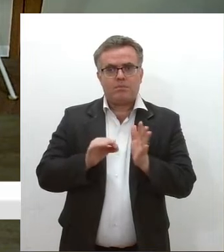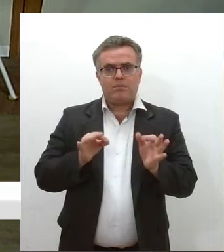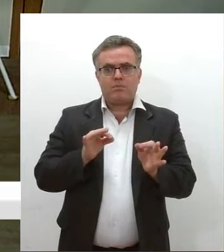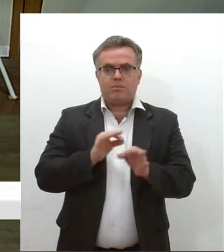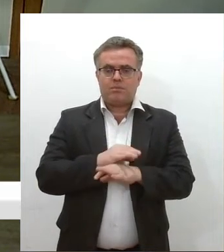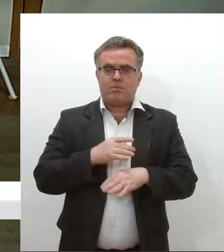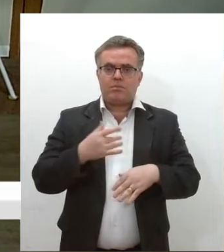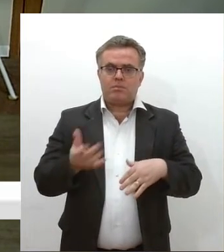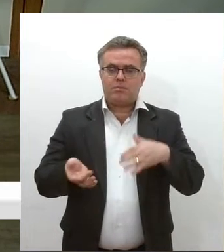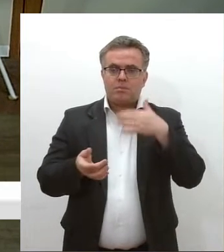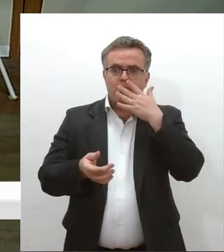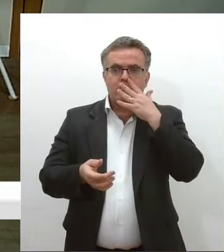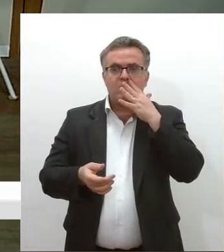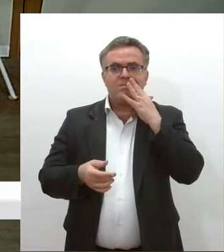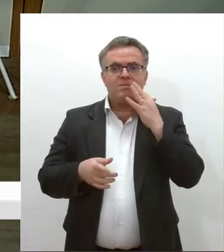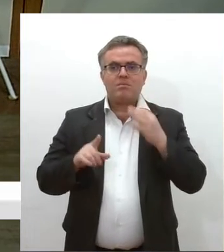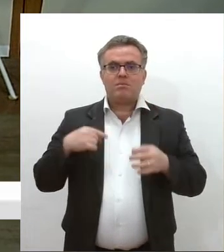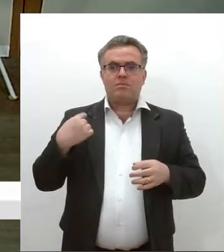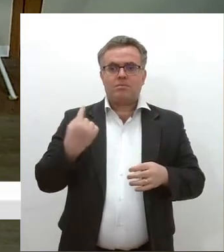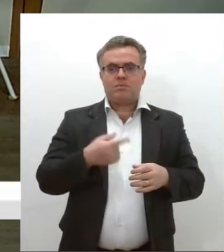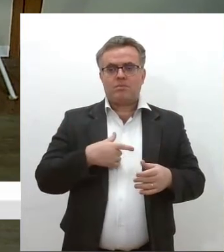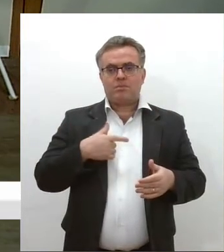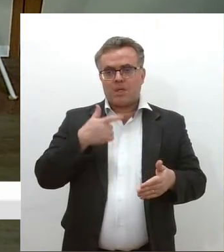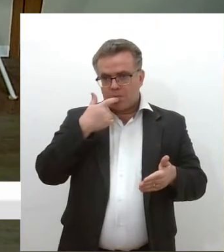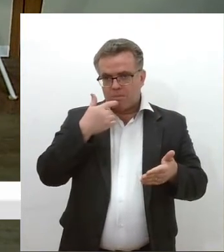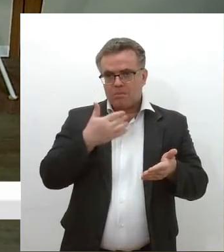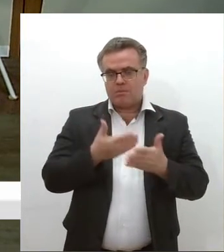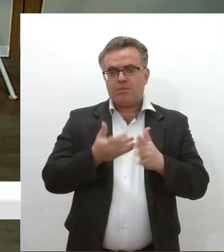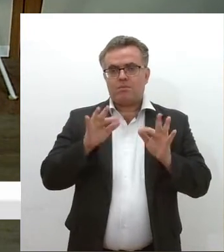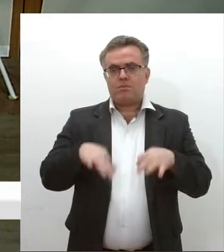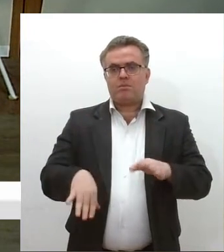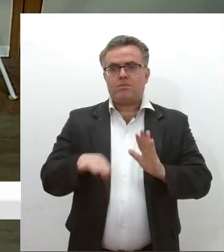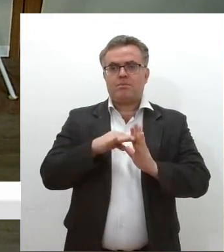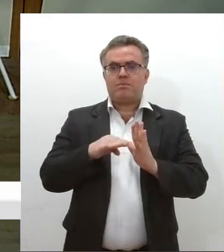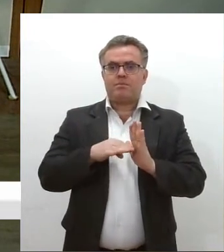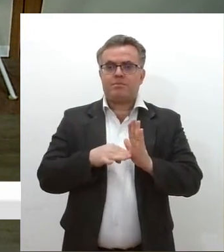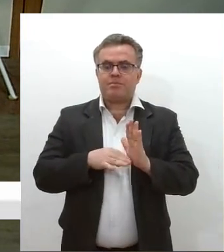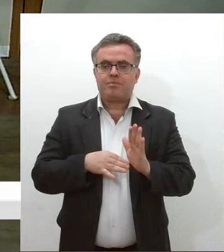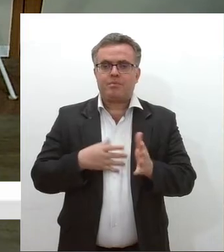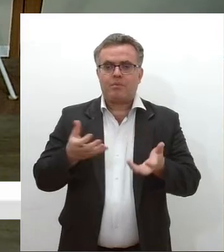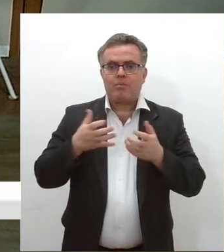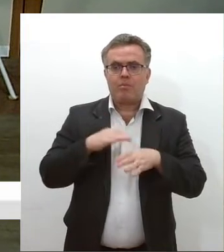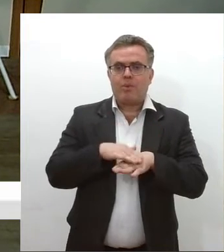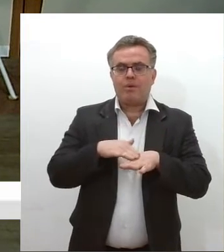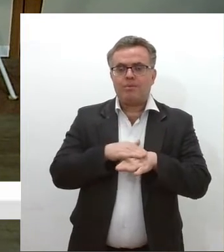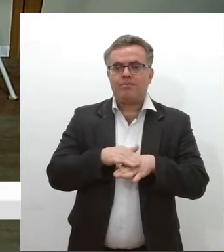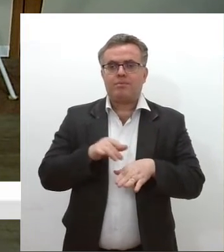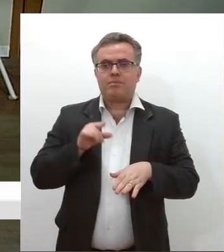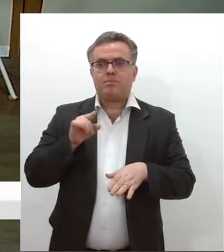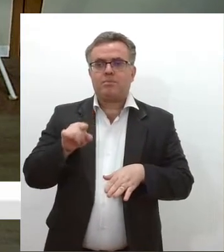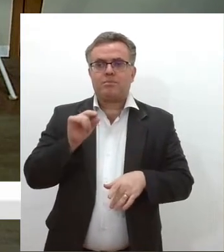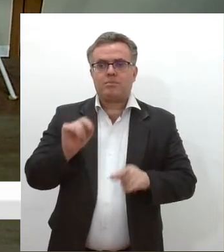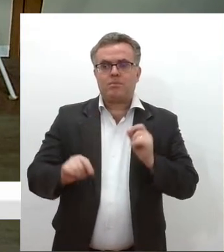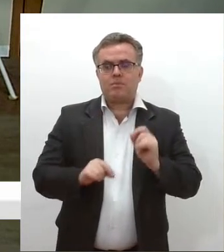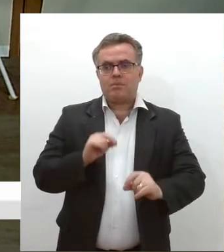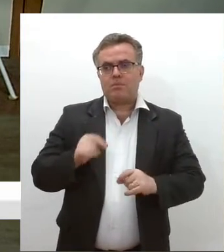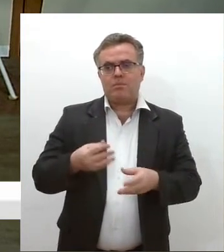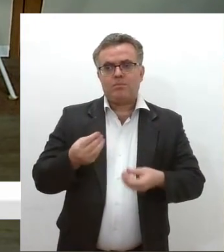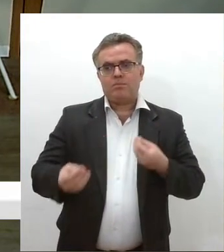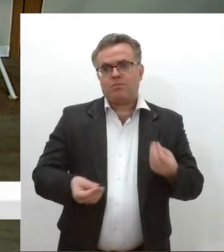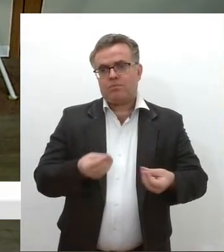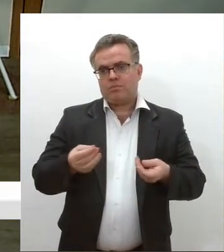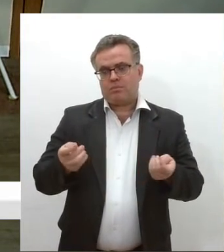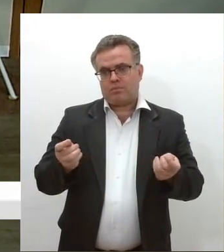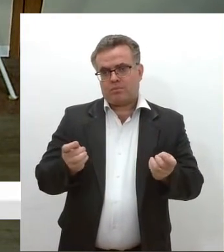falou. A gente está se aproximando aí para o final do programa e eu queria conversar um pouquinho sobre o que fazer quando, né, uma